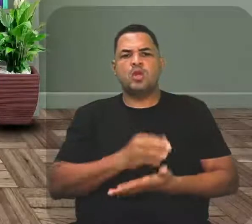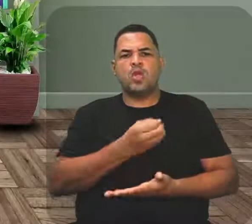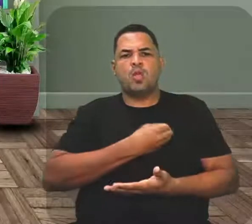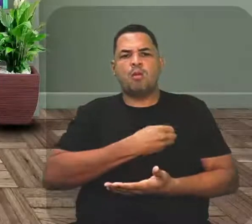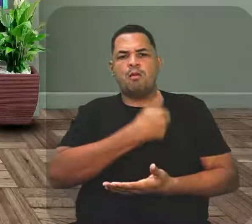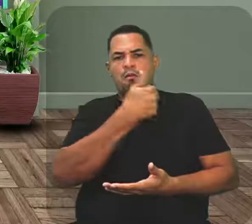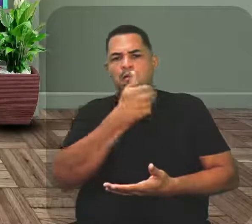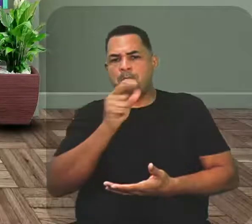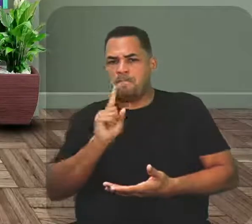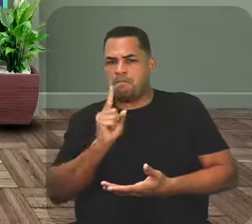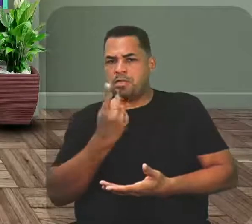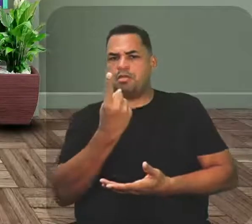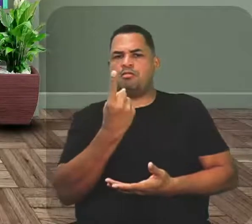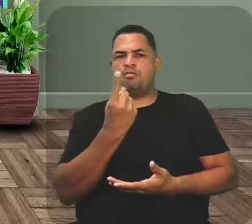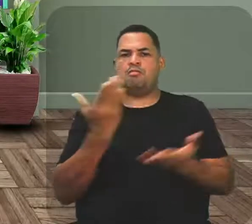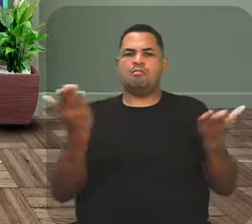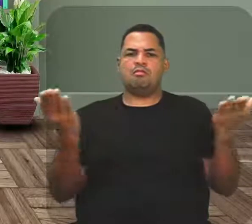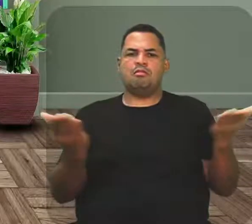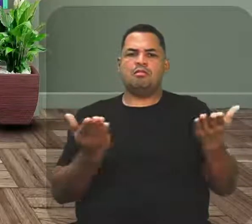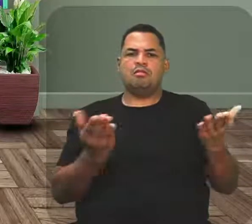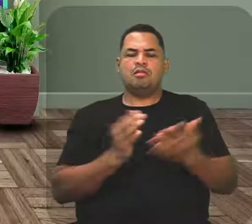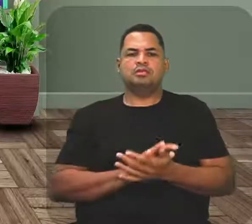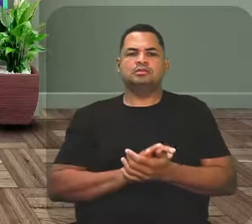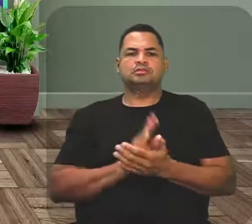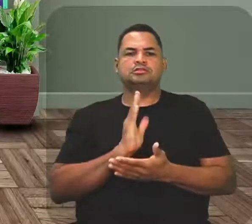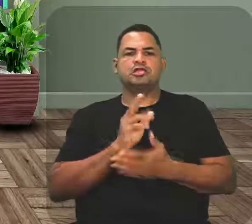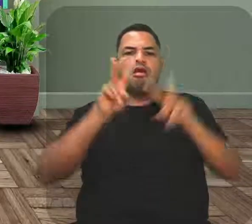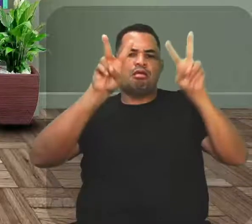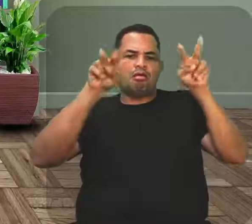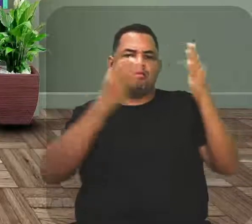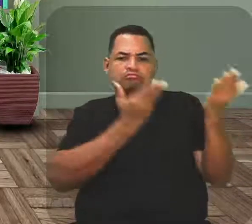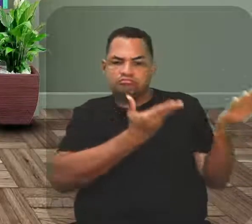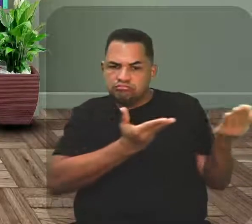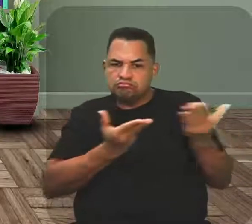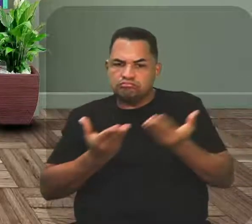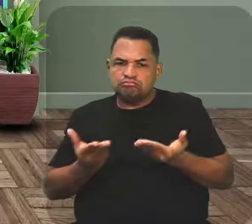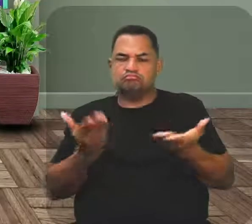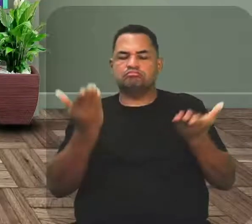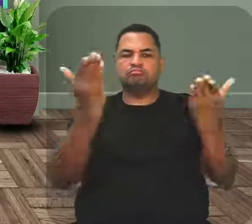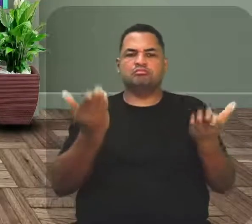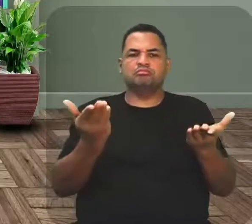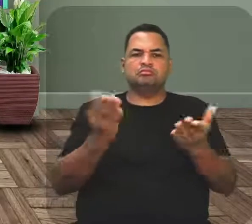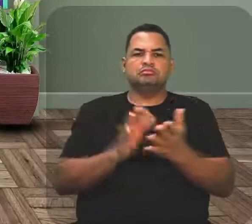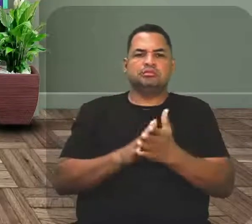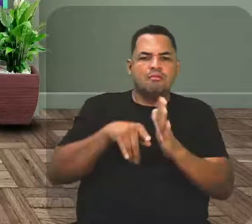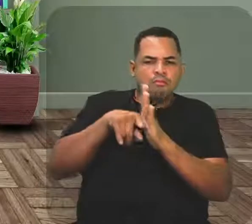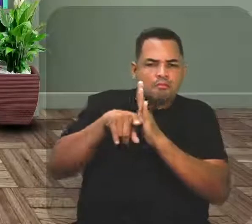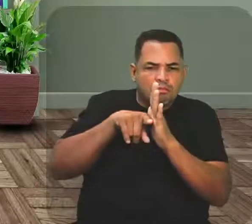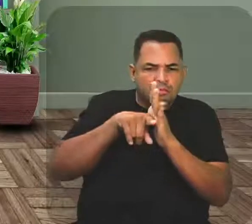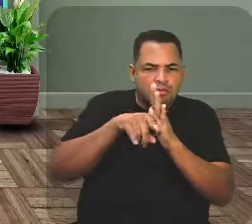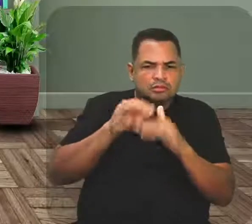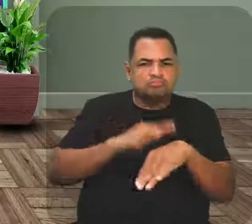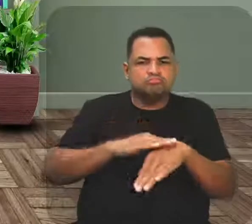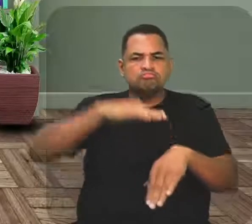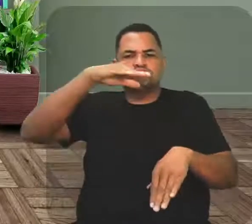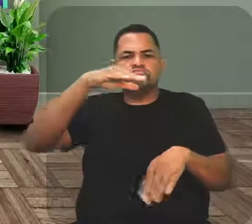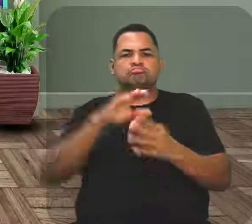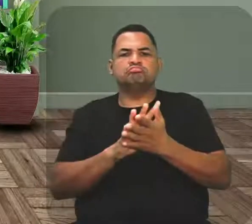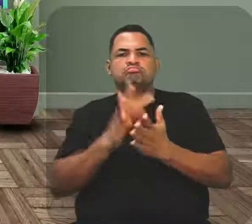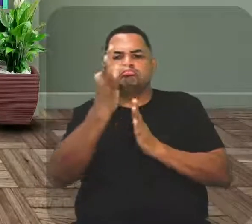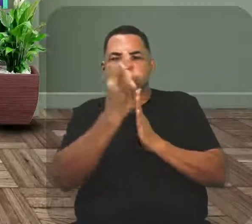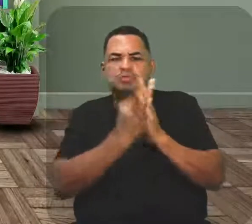ok? Então essa temática aí já te convida, né, para você fazer uma pesquisa a mais. Isso é só um